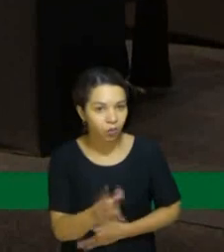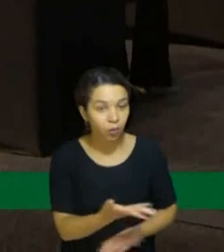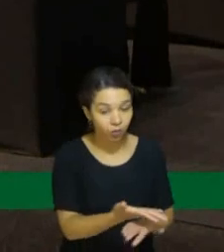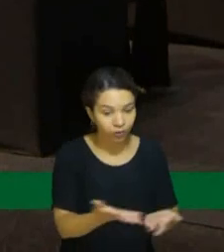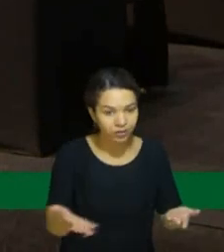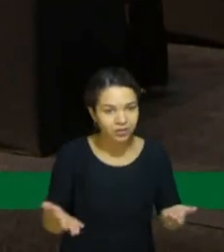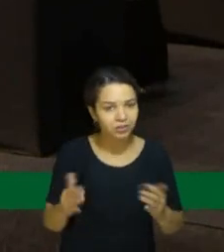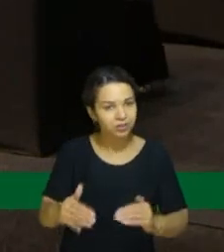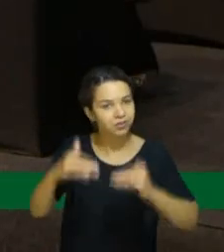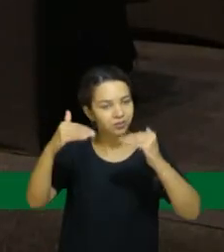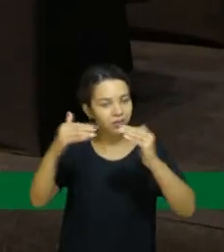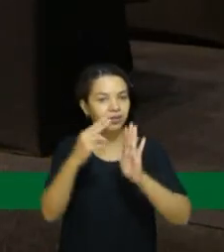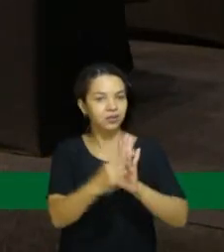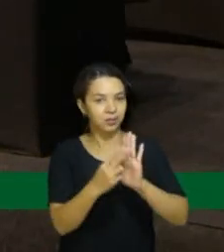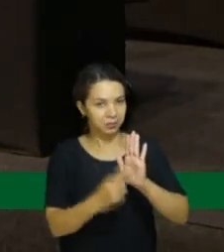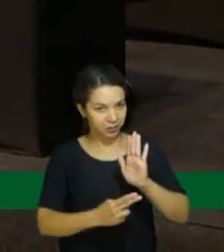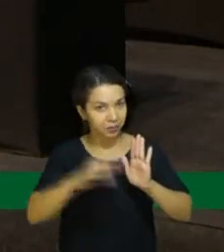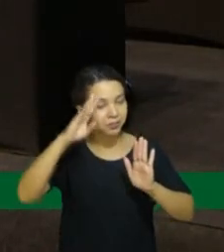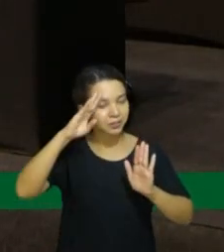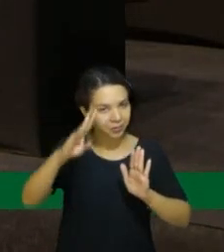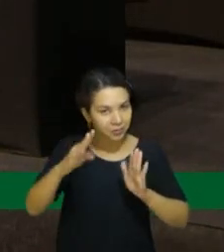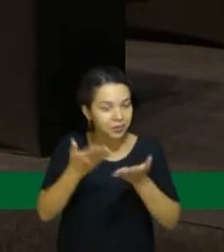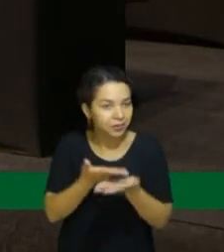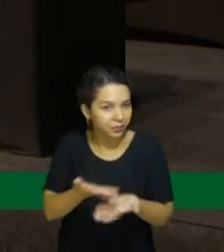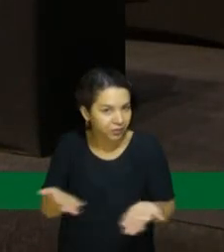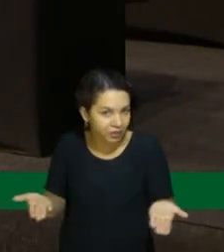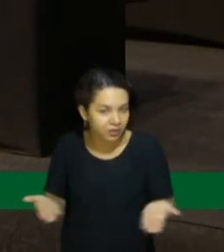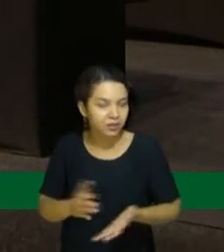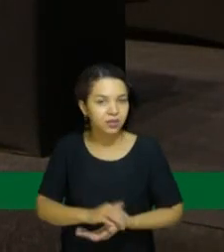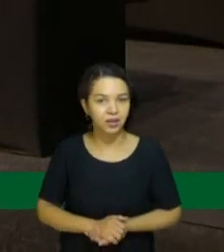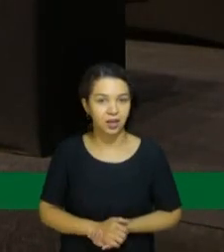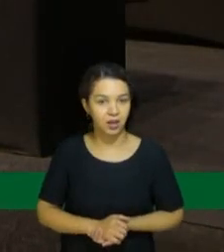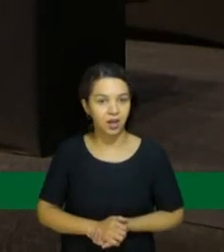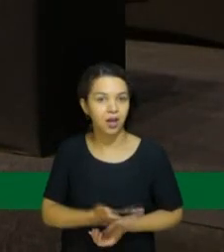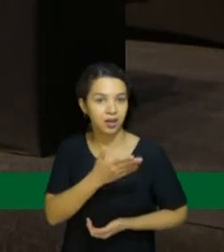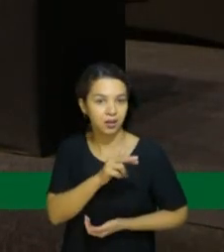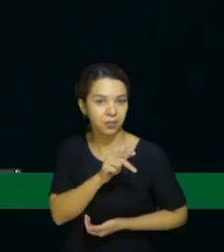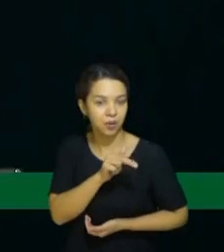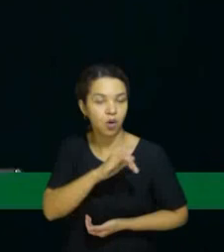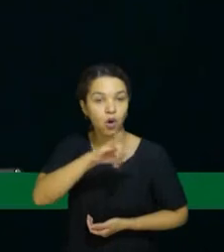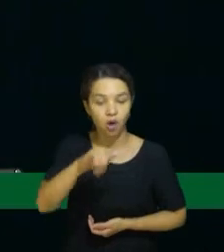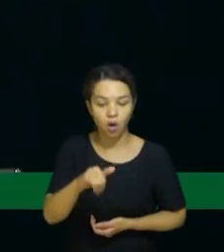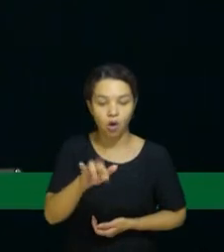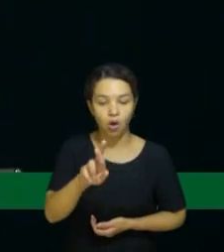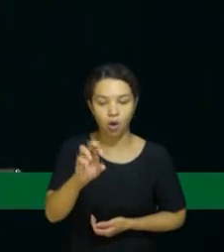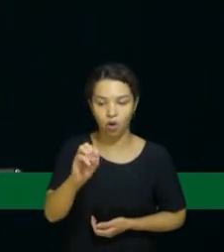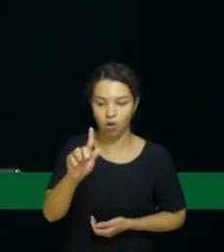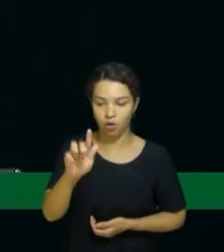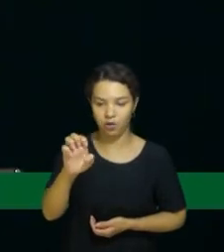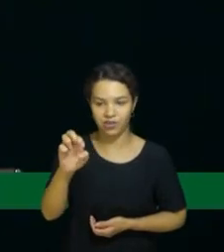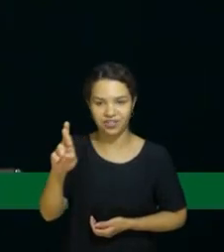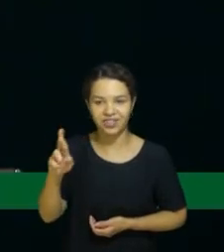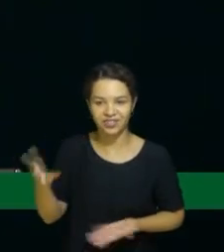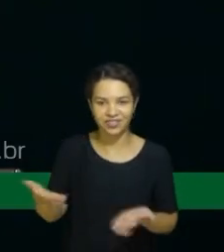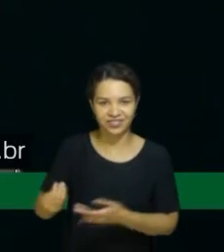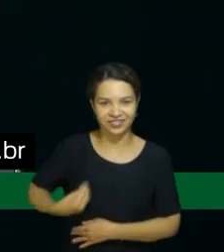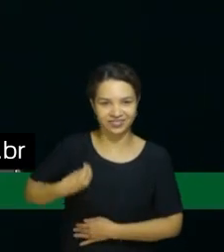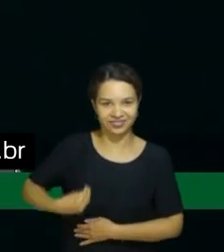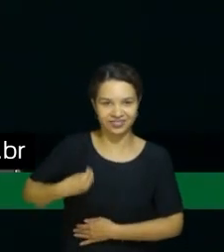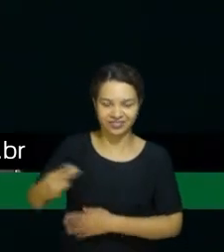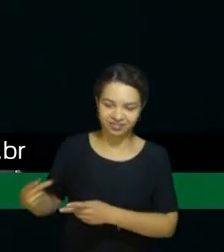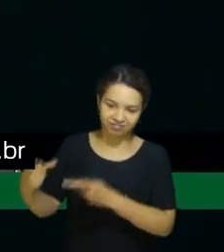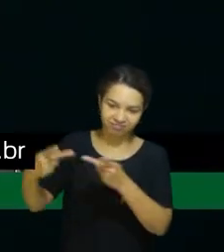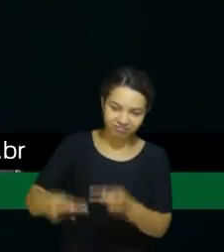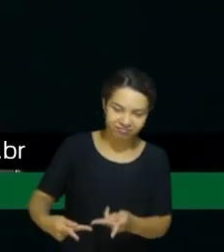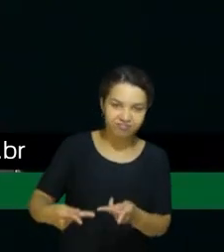nominadas especialmente cumprimento aqui meu irmão Roger que hoje se faz presente acompanhando a nossa sessão em teu nome